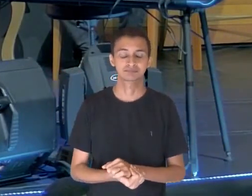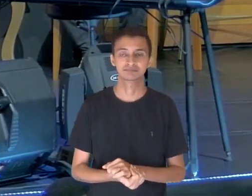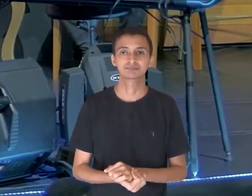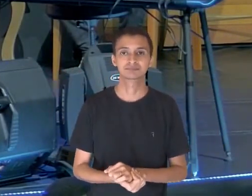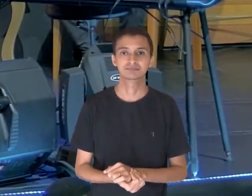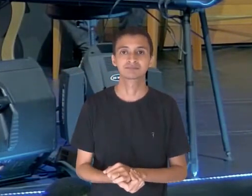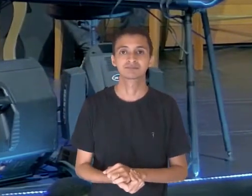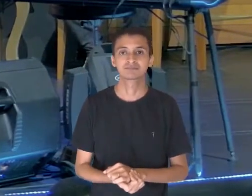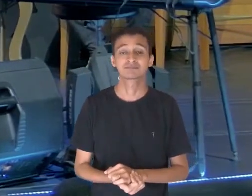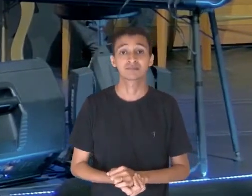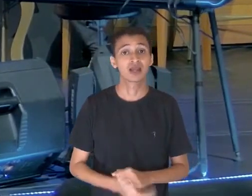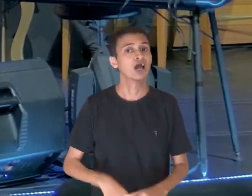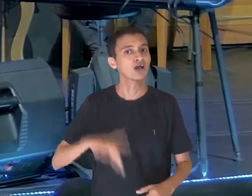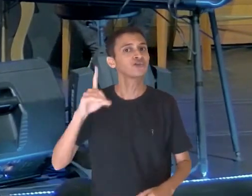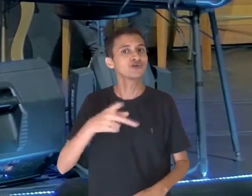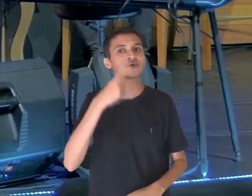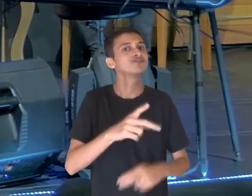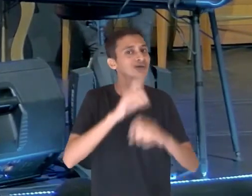Acho que Deus está falando com alguém aqui.